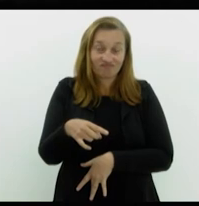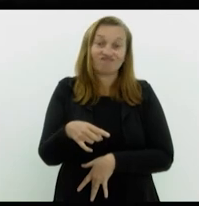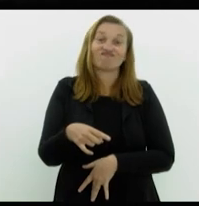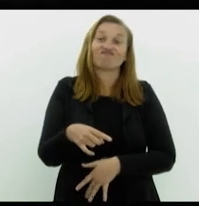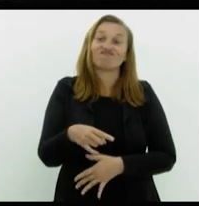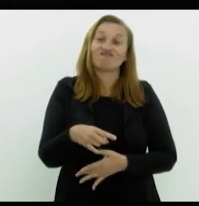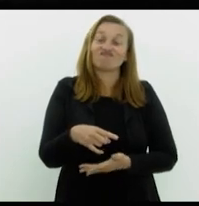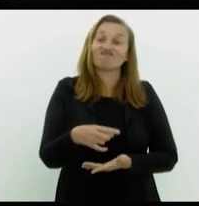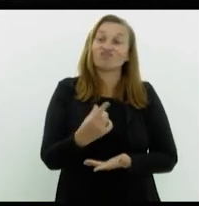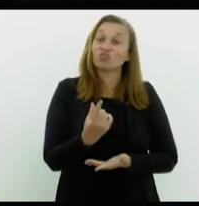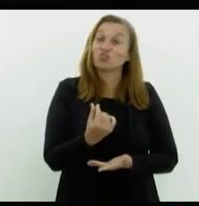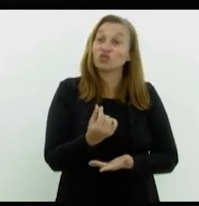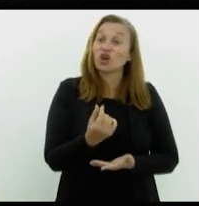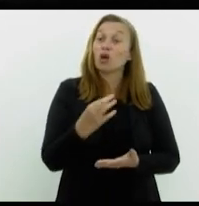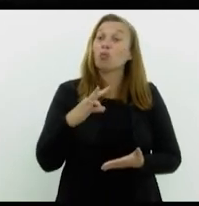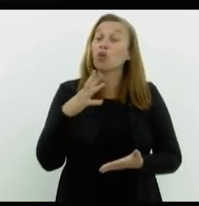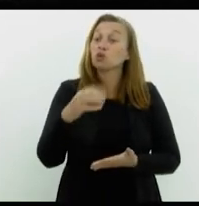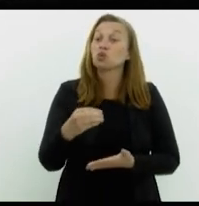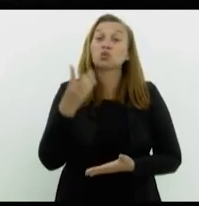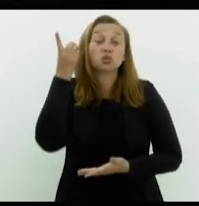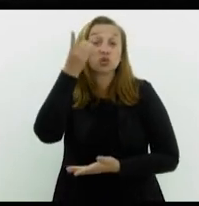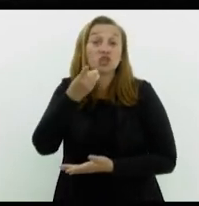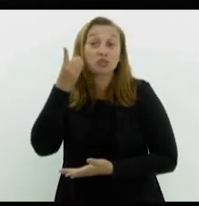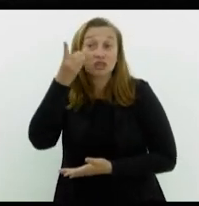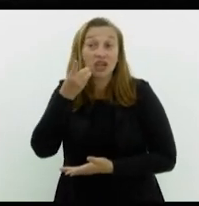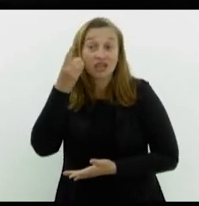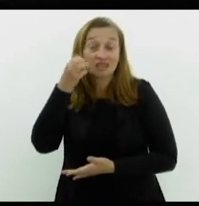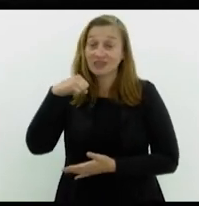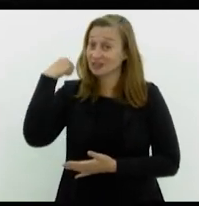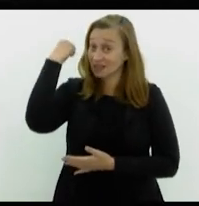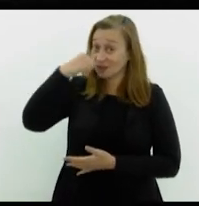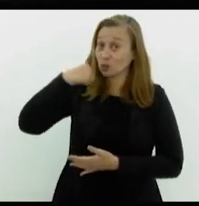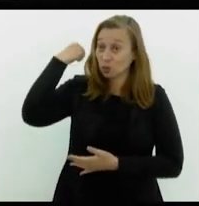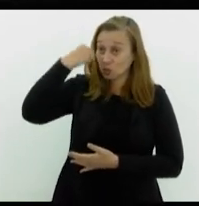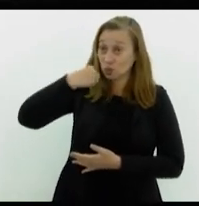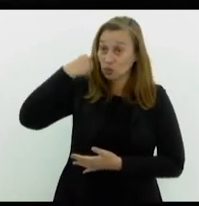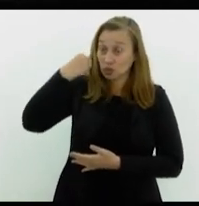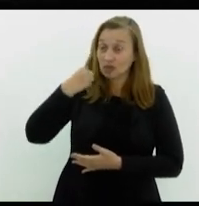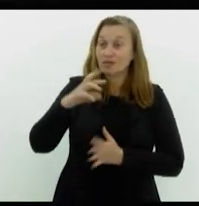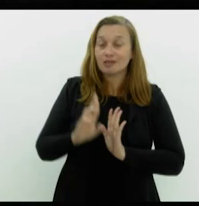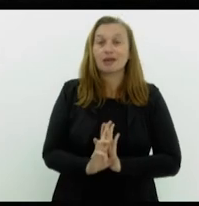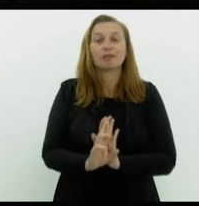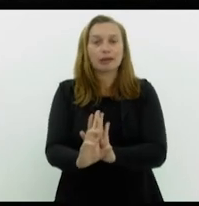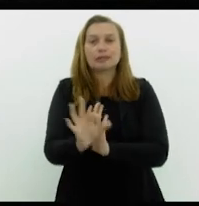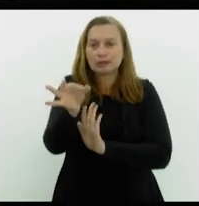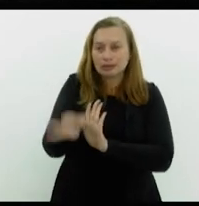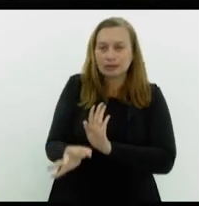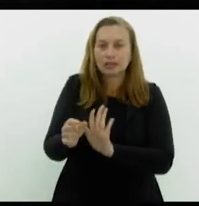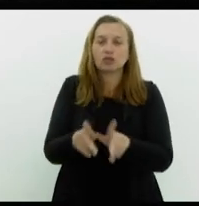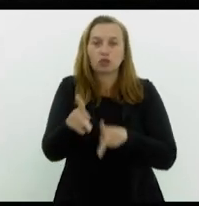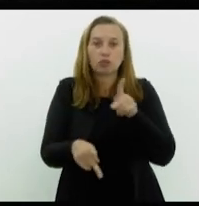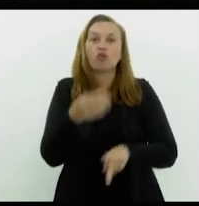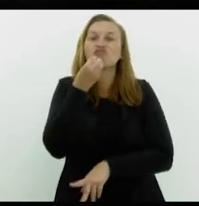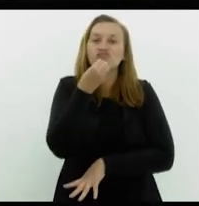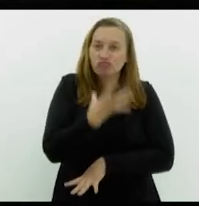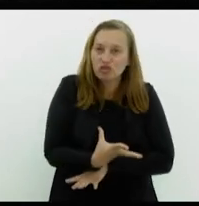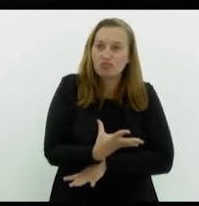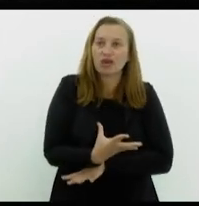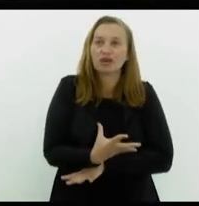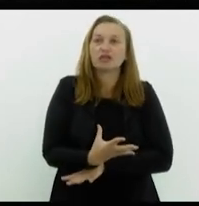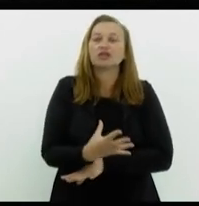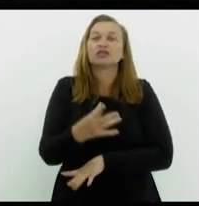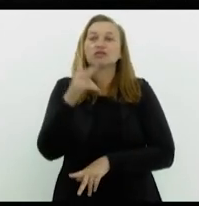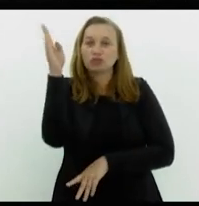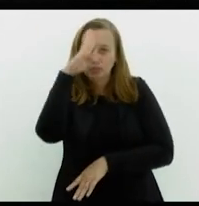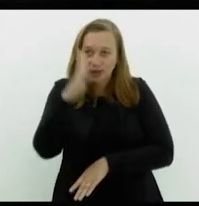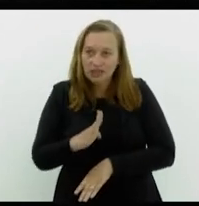refutados por todos aqueles deputados que representam de fato a população de bem desse